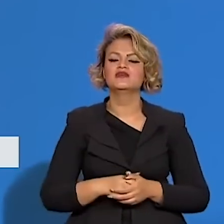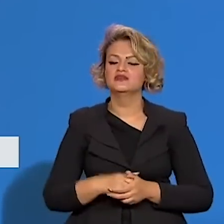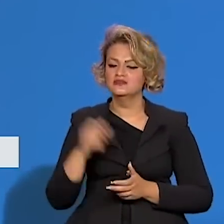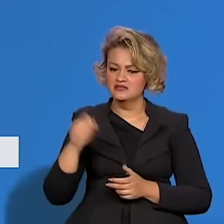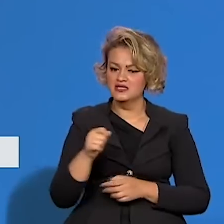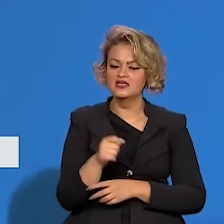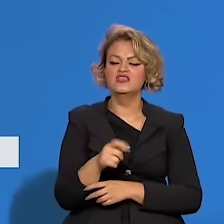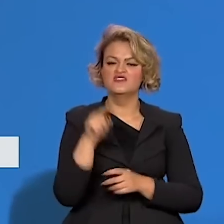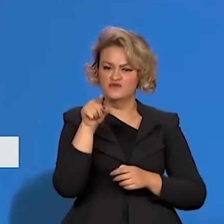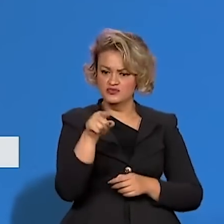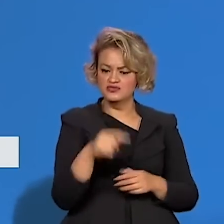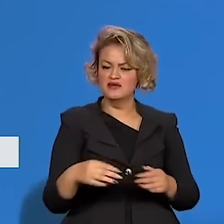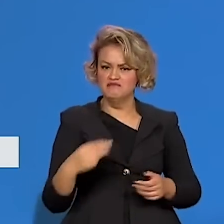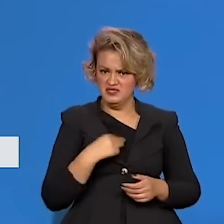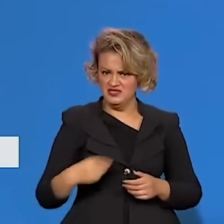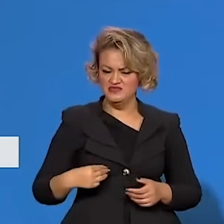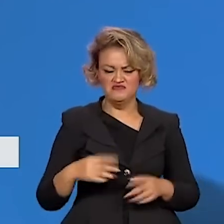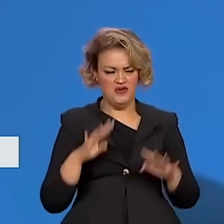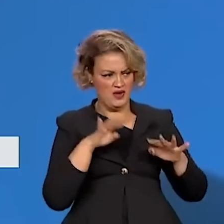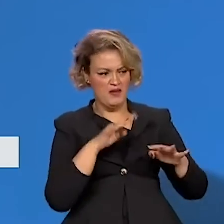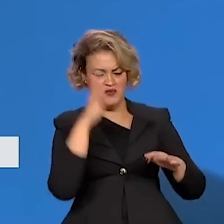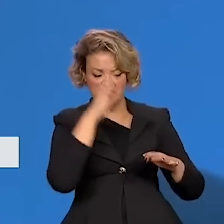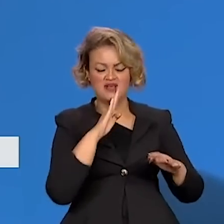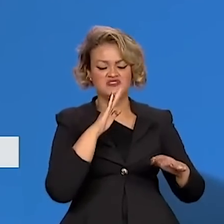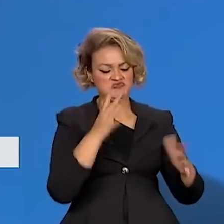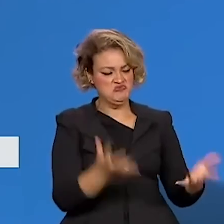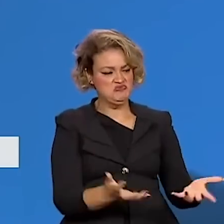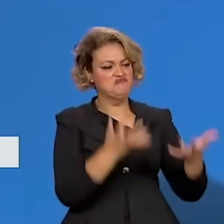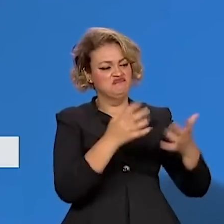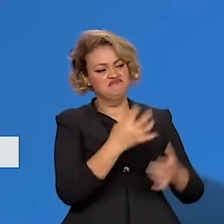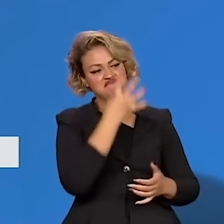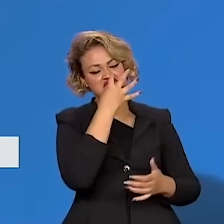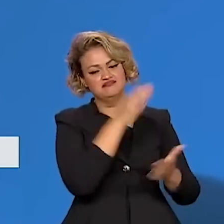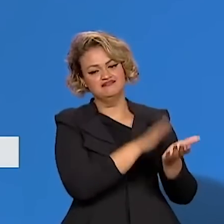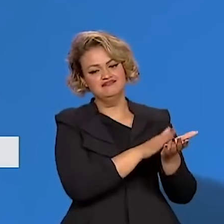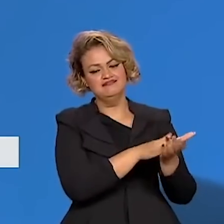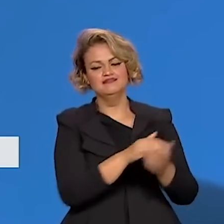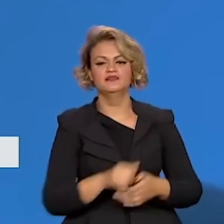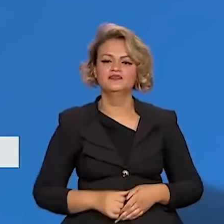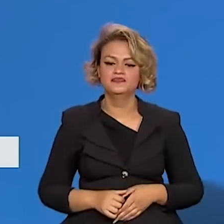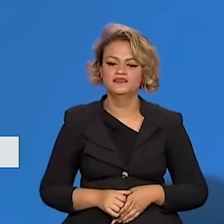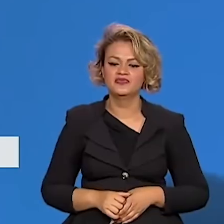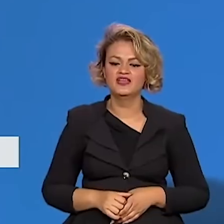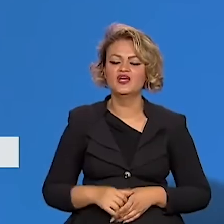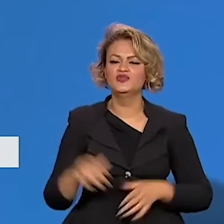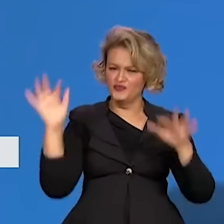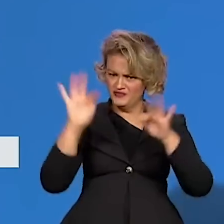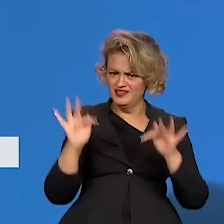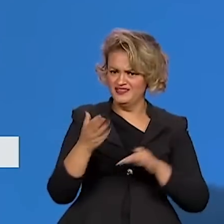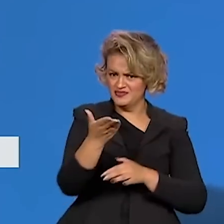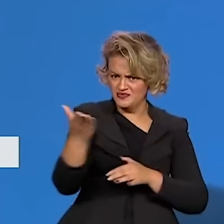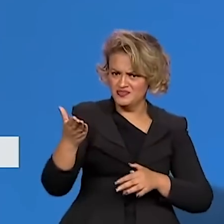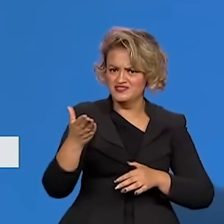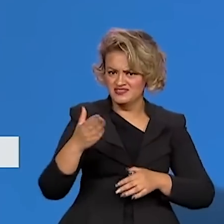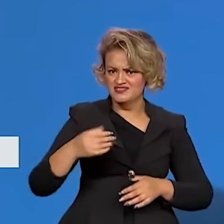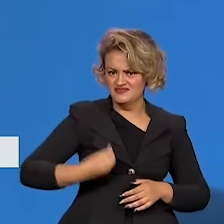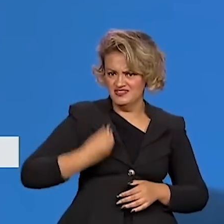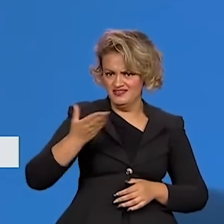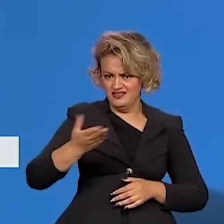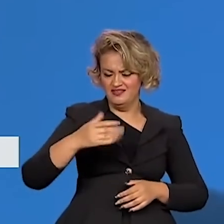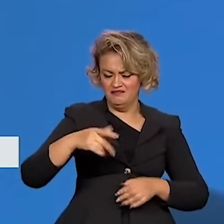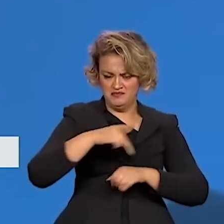certamente vai ter orgulho do Brasil voltar a crescer eu tô muito feliz com o povo português que tá aqui em